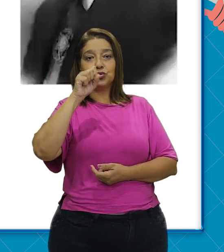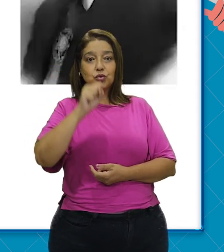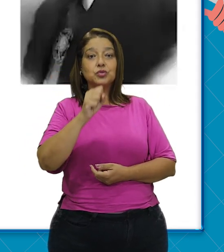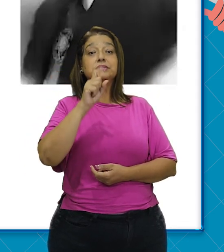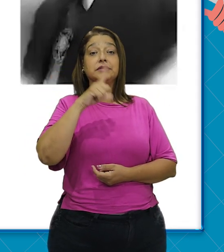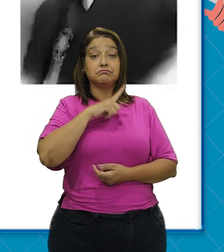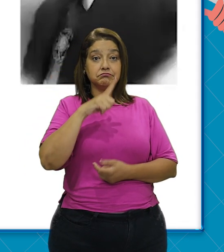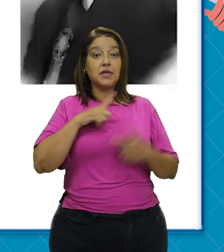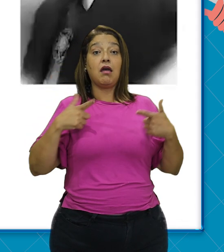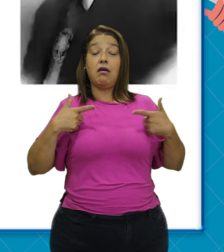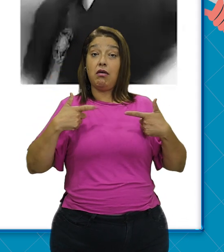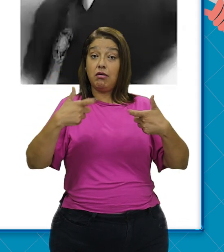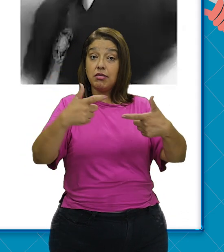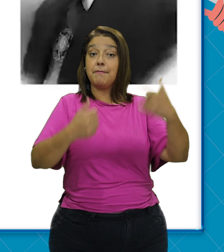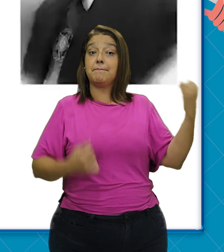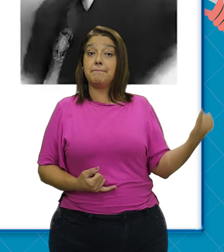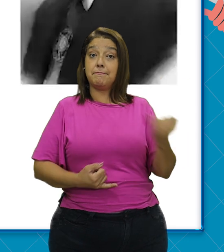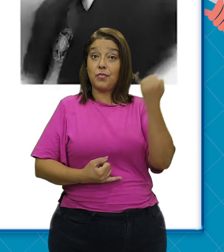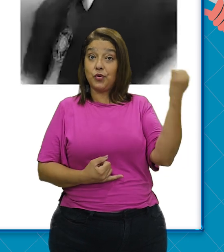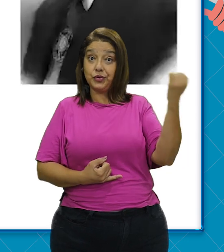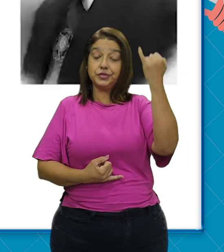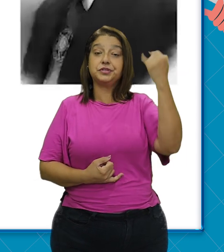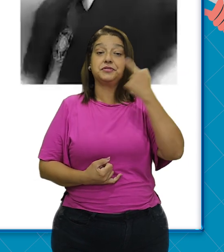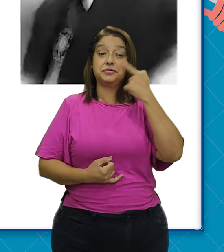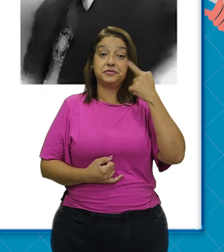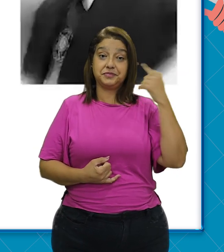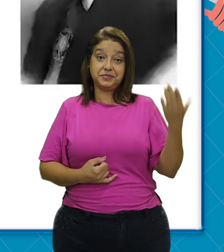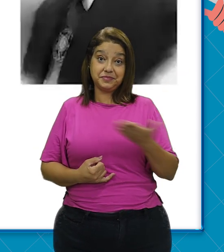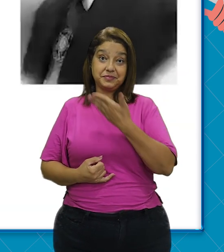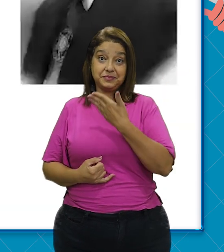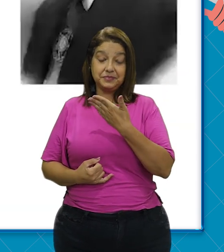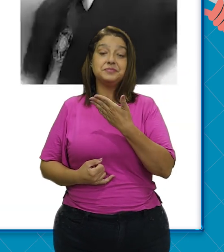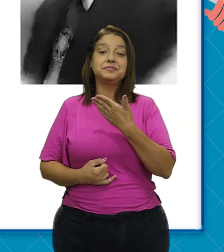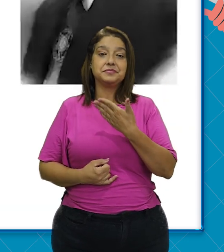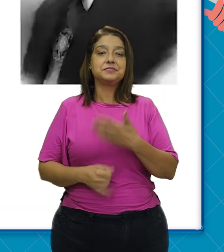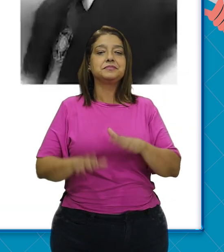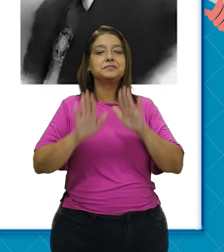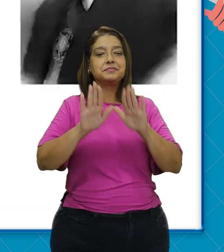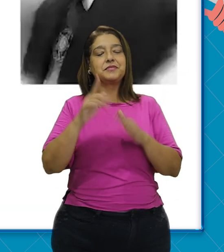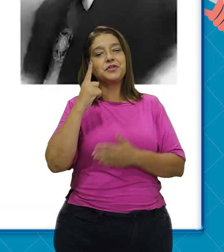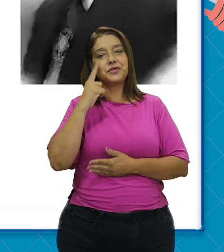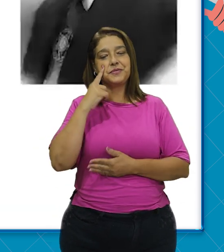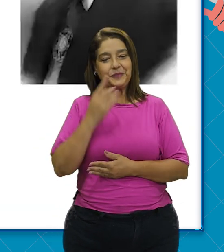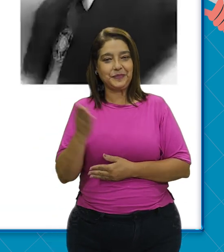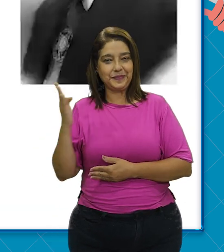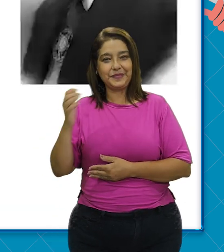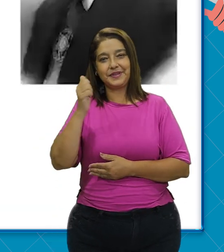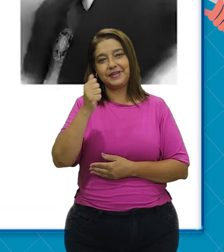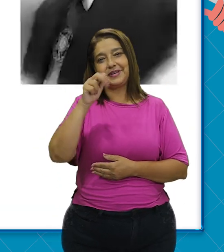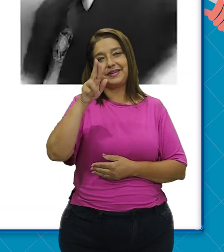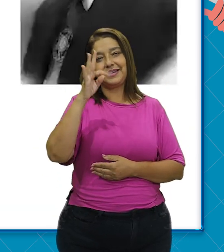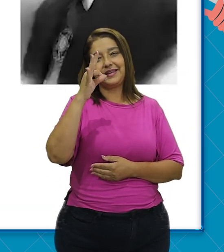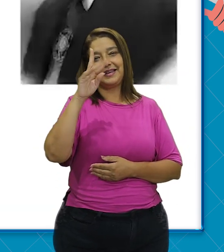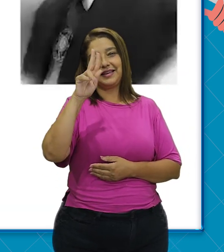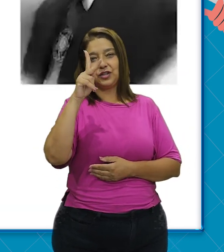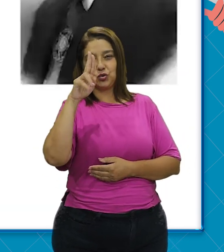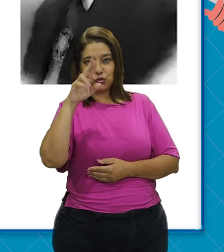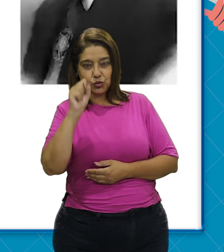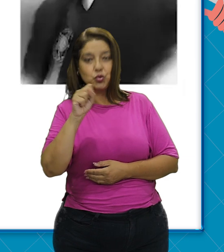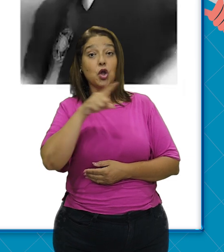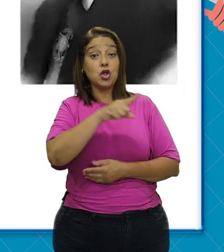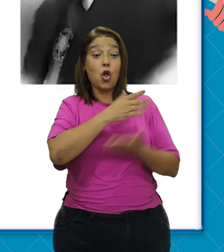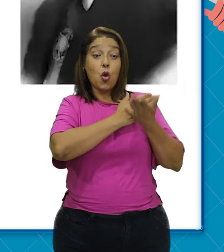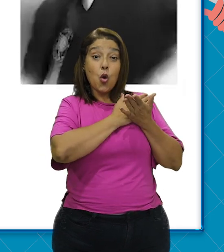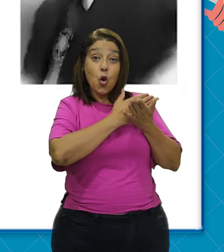muito importante que detalhei melhor nesse vídeo aqui. Mas voltando ao nosso querido Arthur Bernardes, quando a República Velha começou